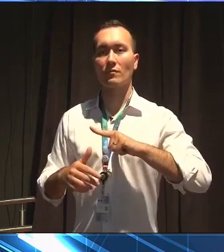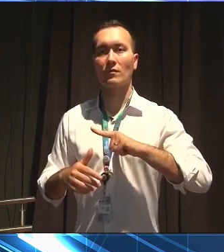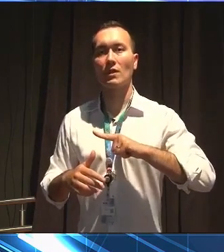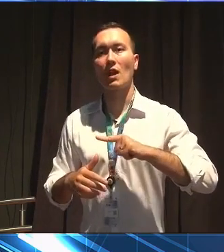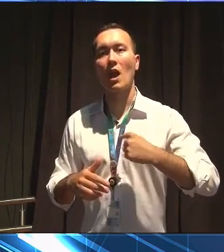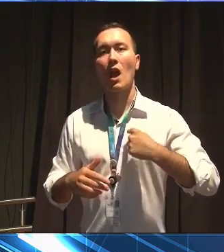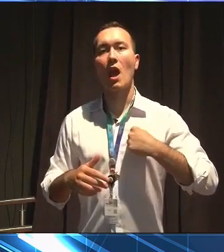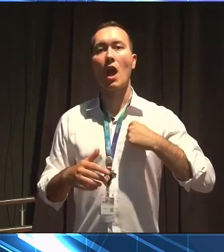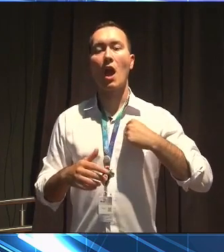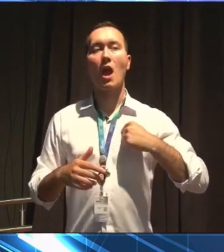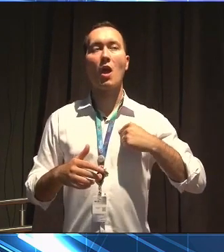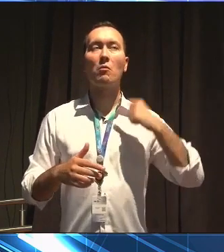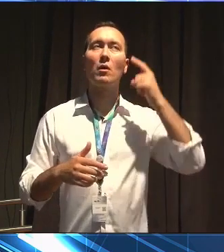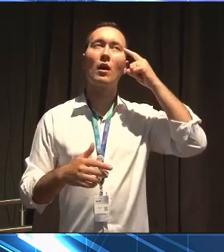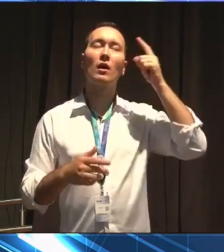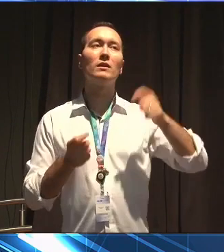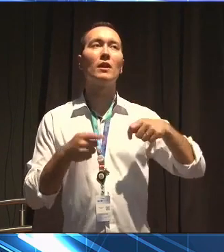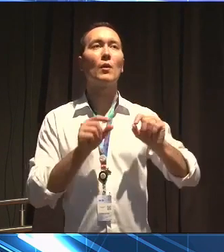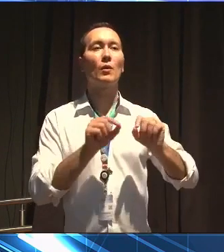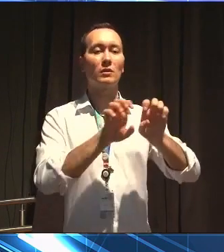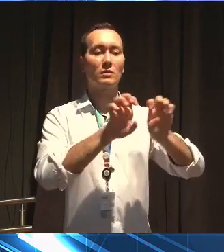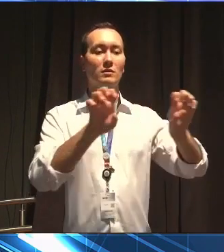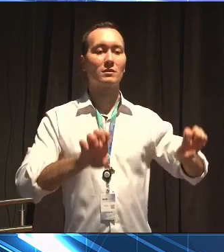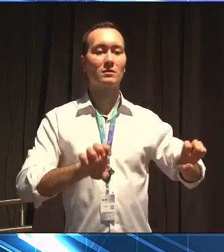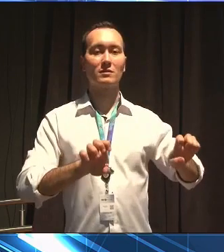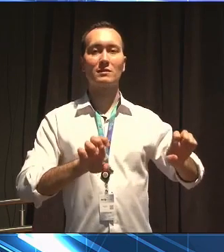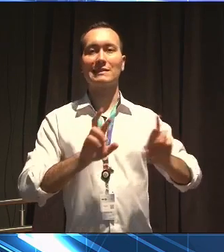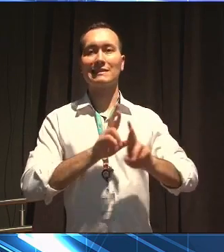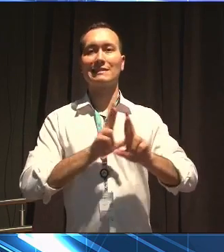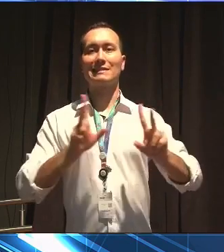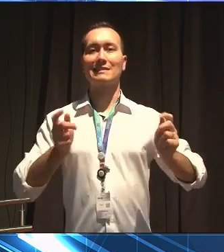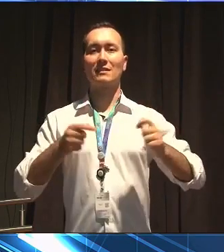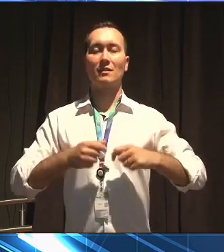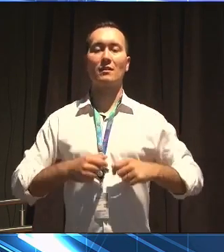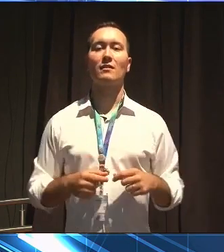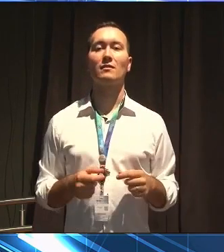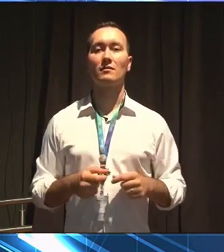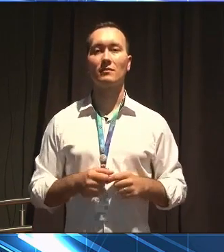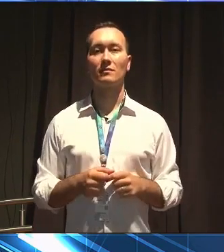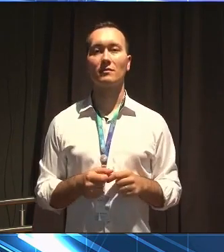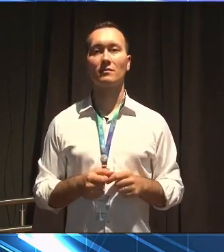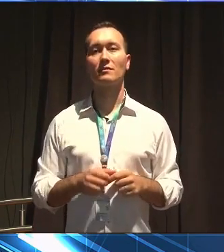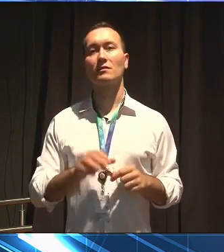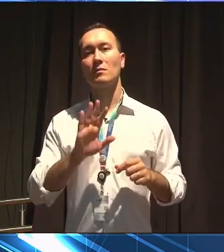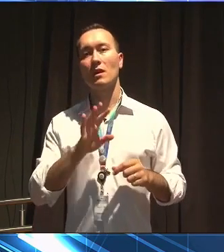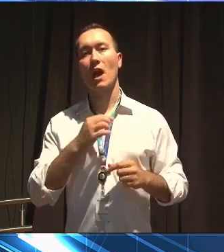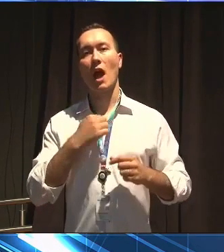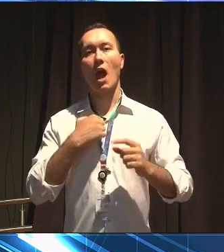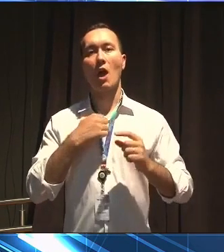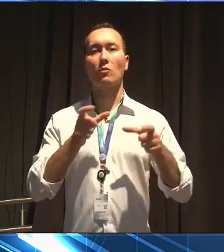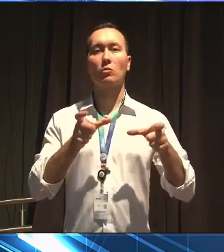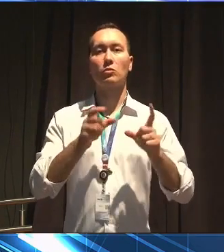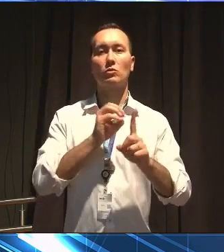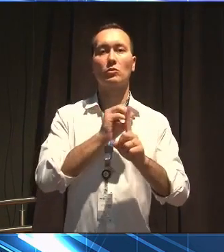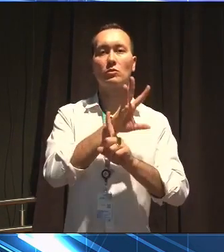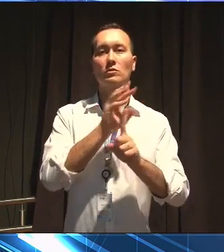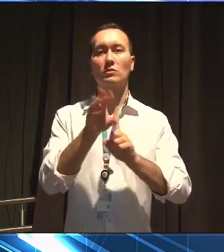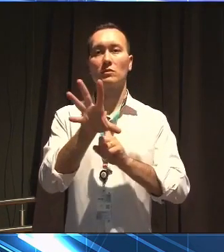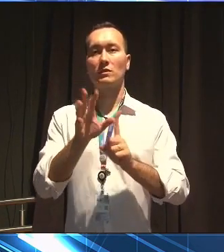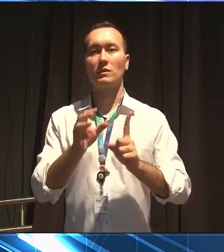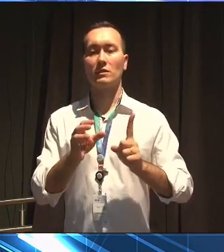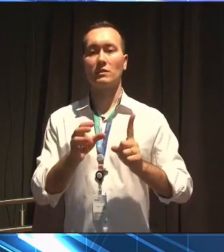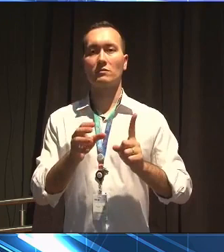eu posso ter uma arquitetura diferente. E aí, se eu estou num ambiente que eu tenho múltiplas APIs,